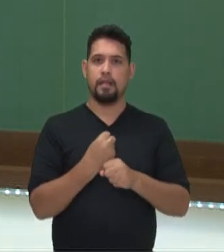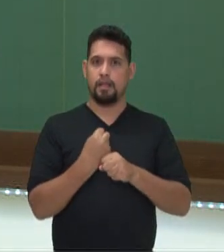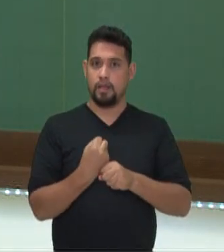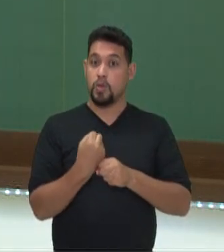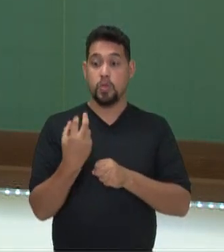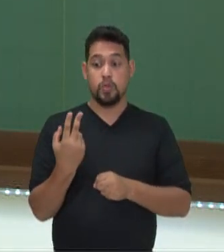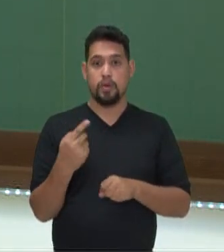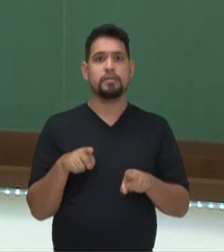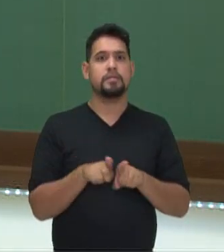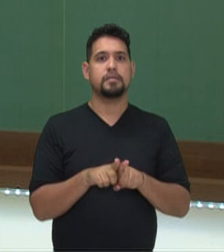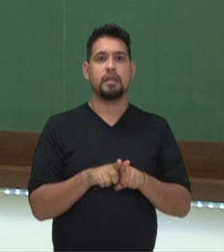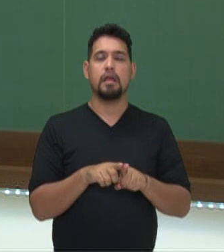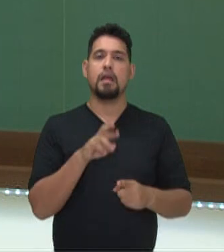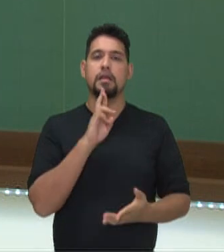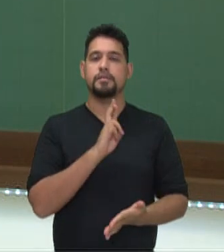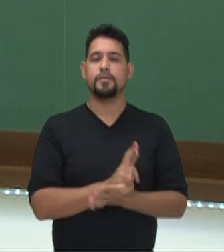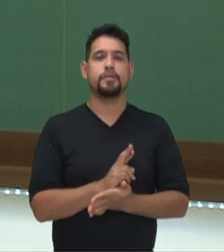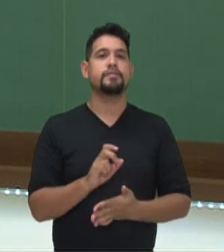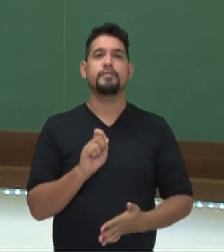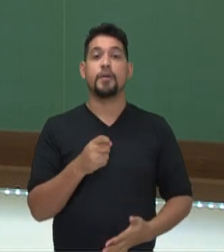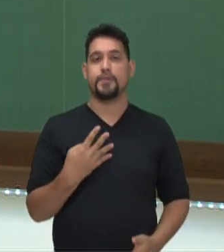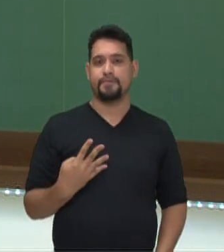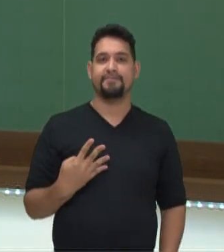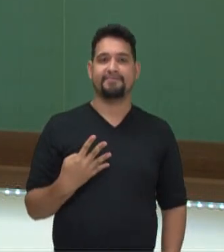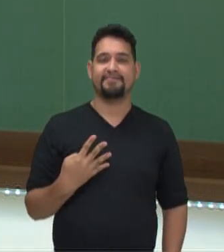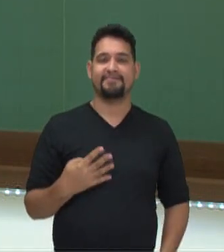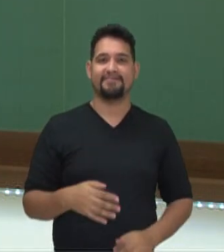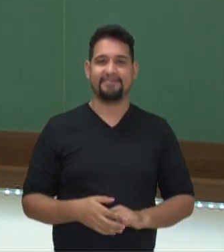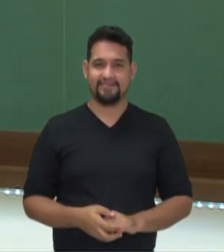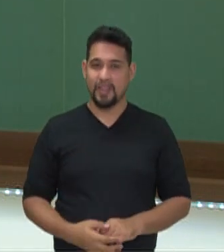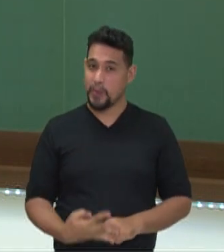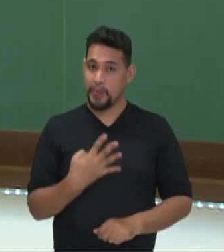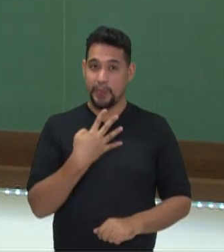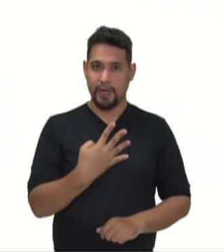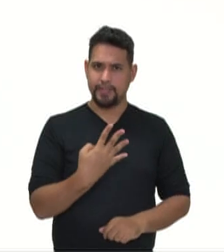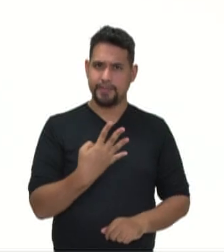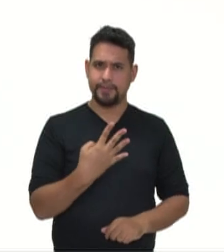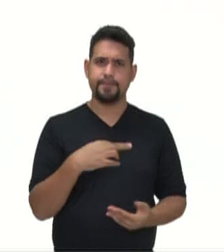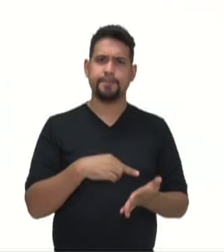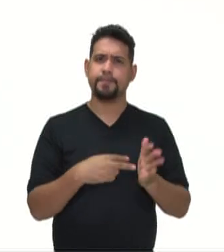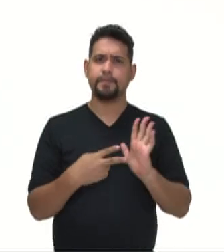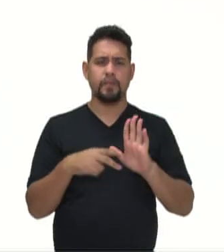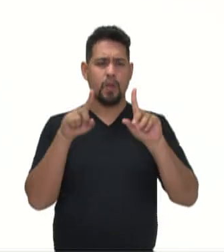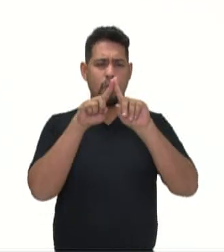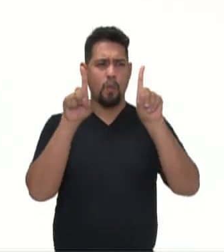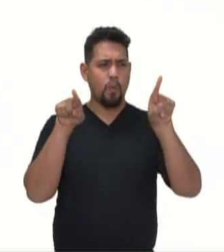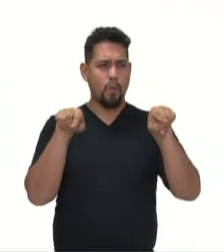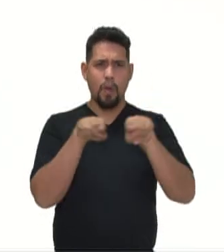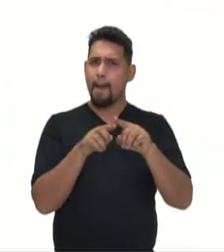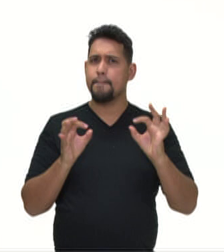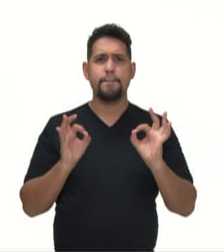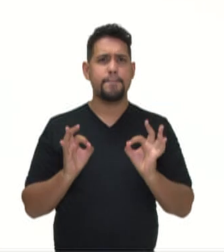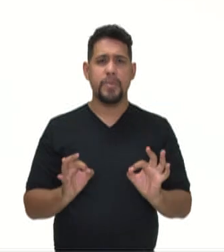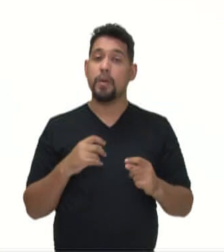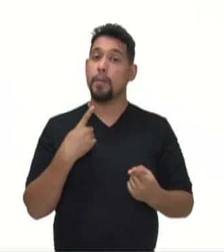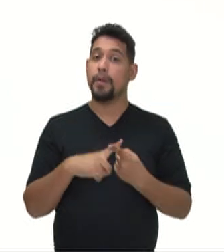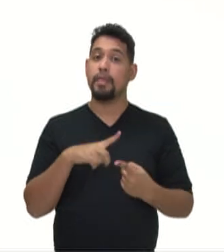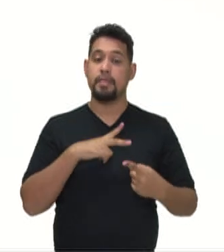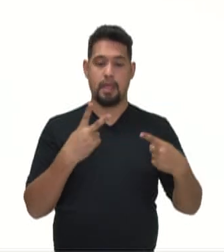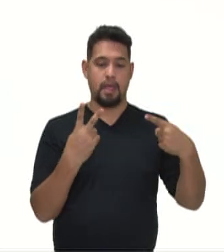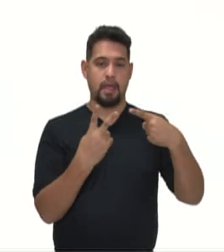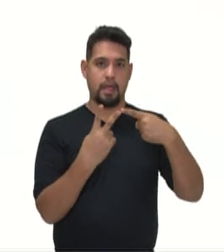ele mesmo dá como resultado 4. Então, 4 é um quadrado perfeito, porque ele tem uma